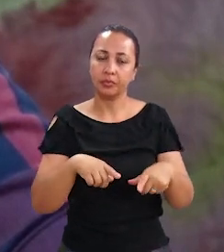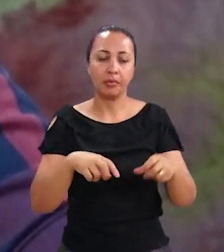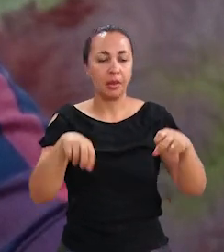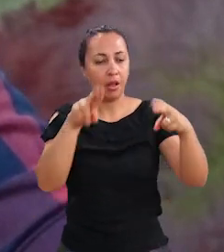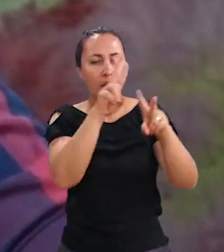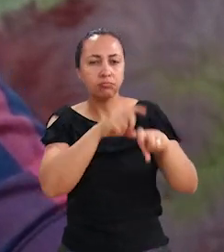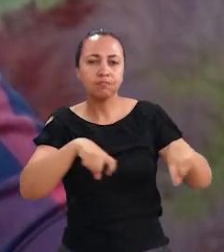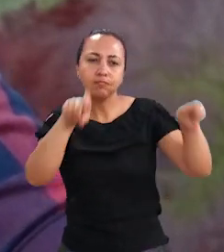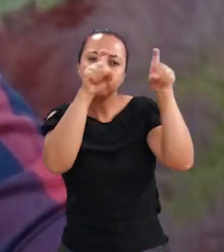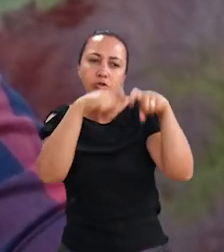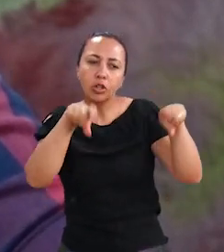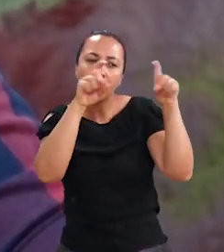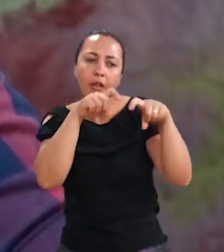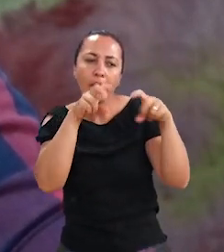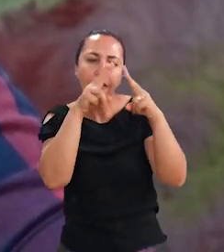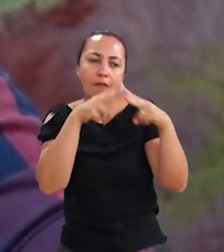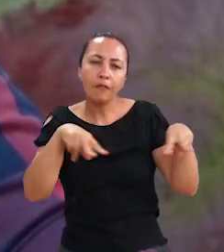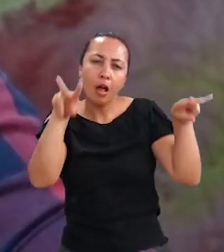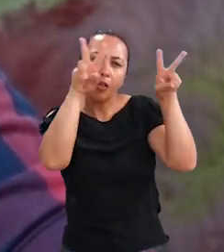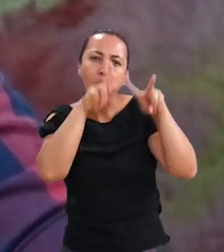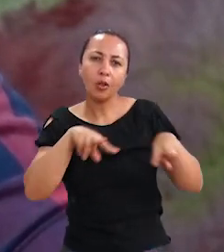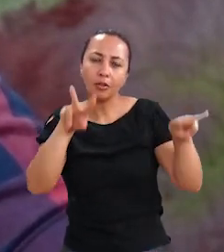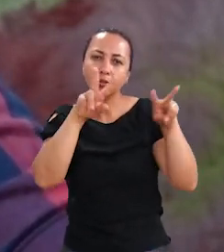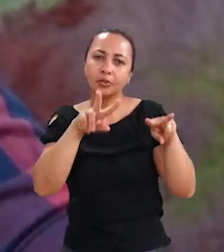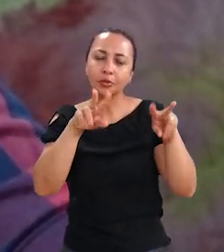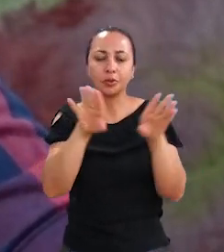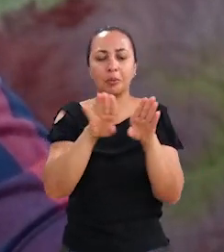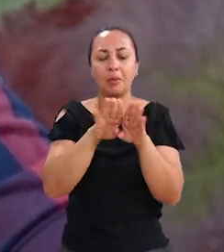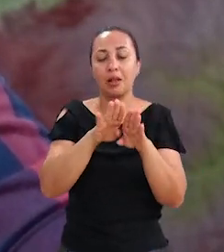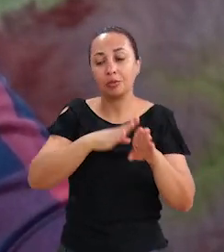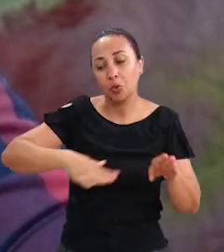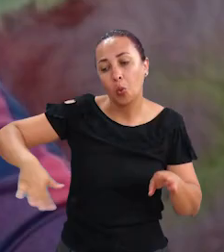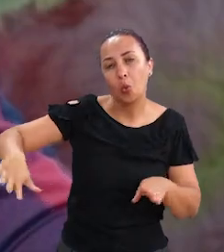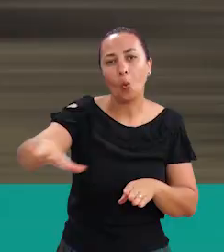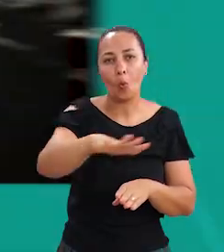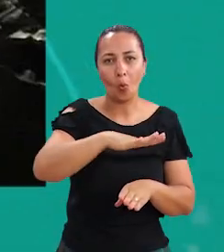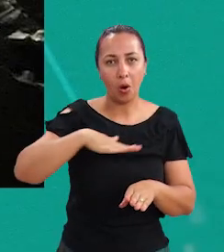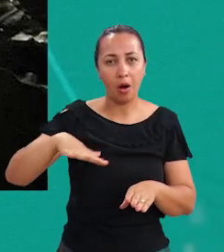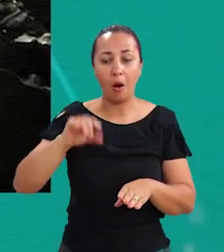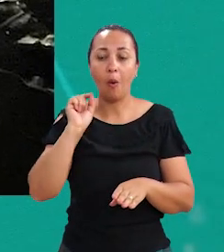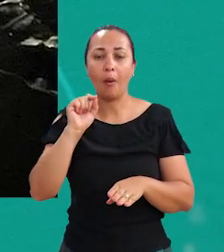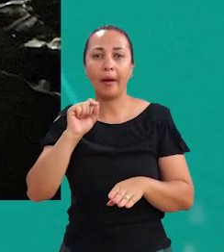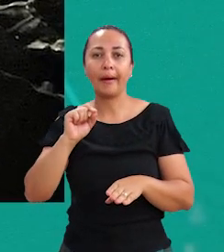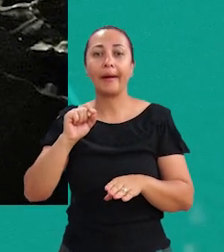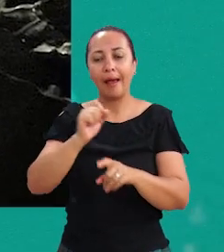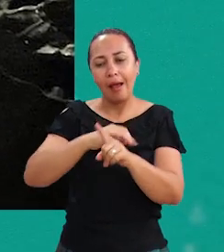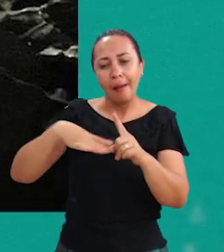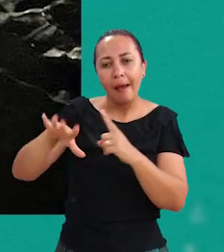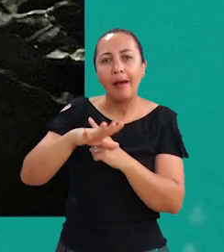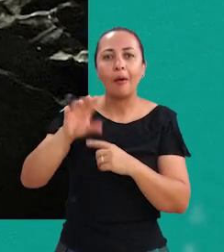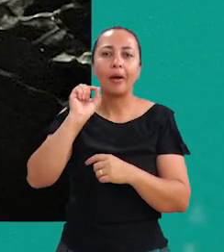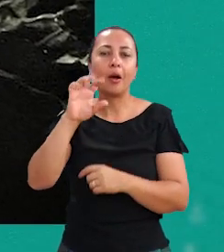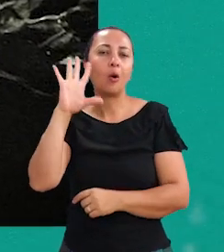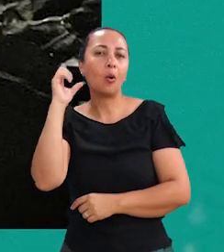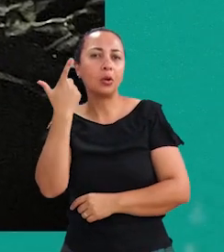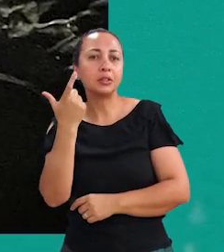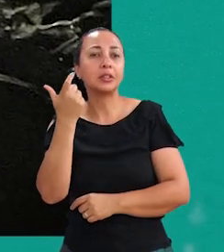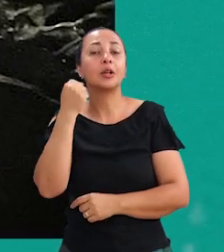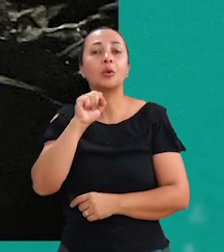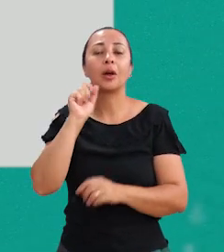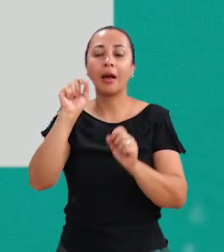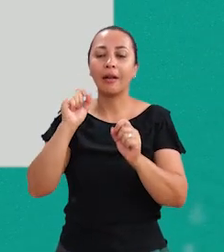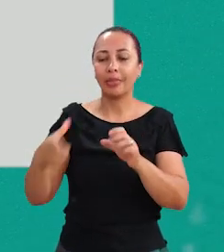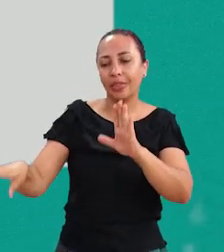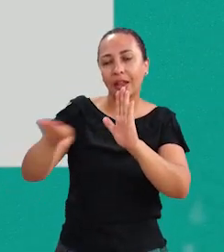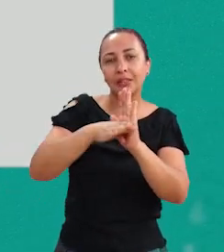trabalho de digitalização e virtualização desses ambientes, o que nós conseguimos foi trazer